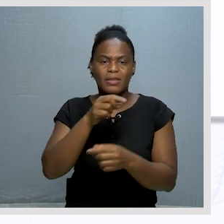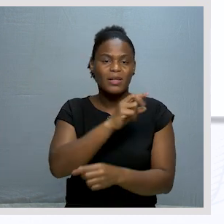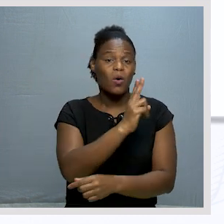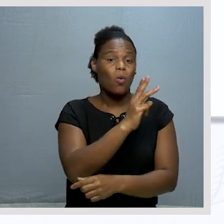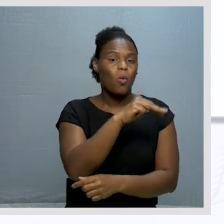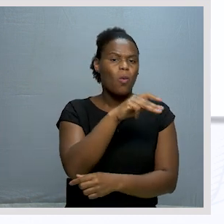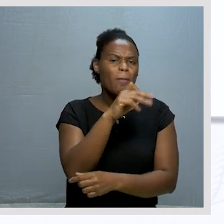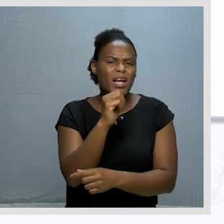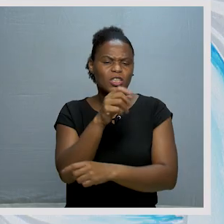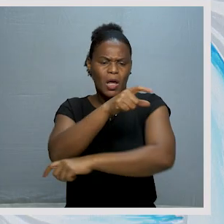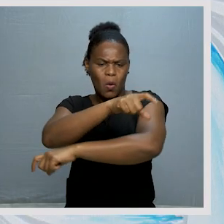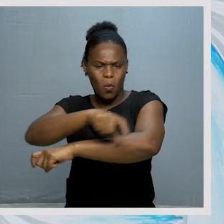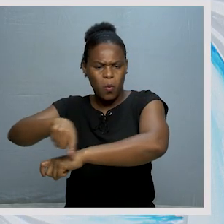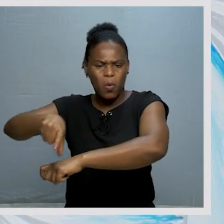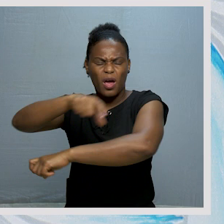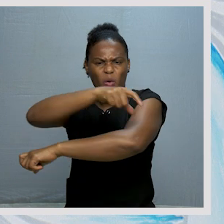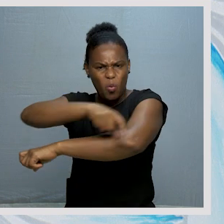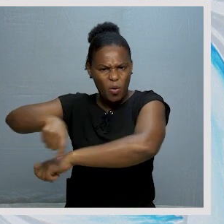Umas réguas.